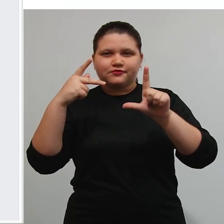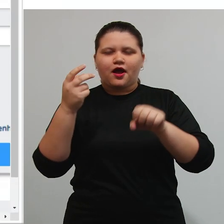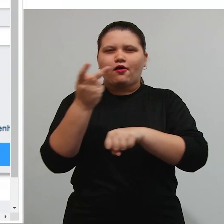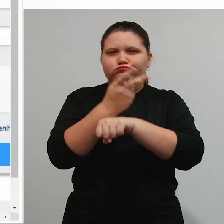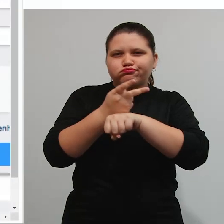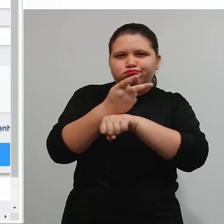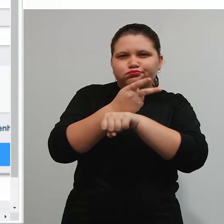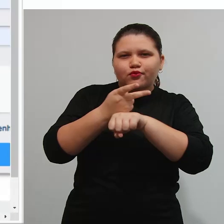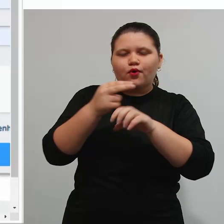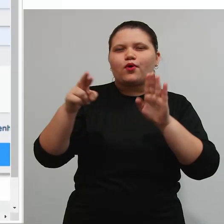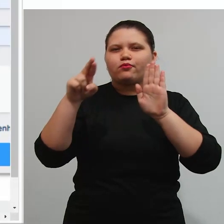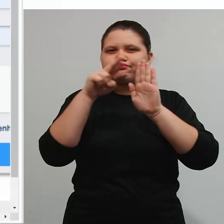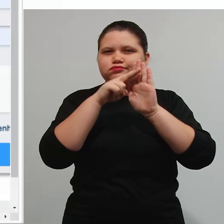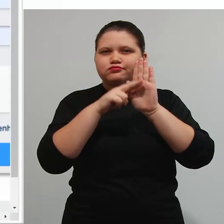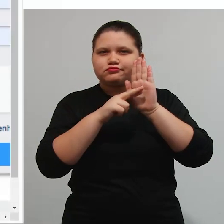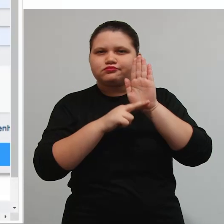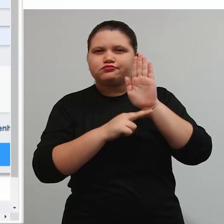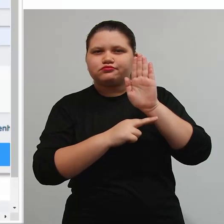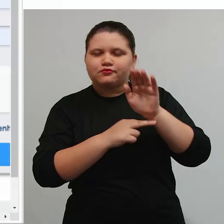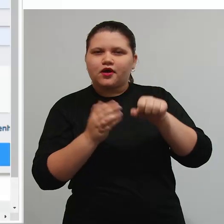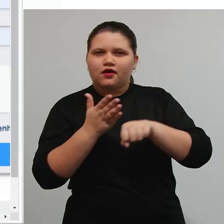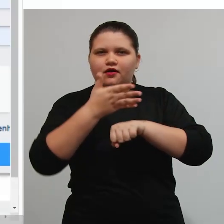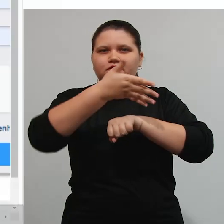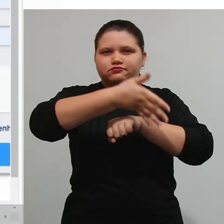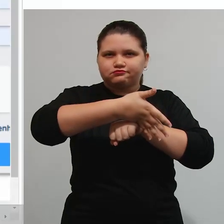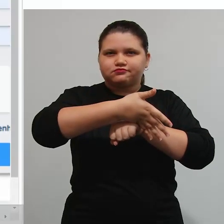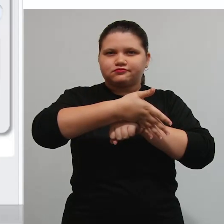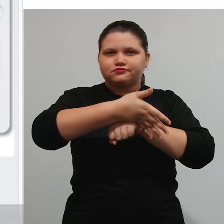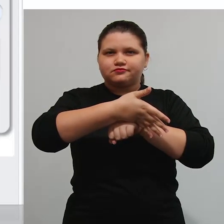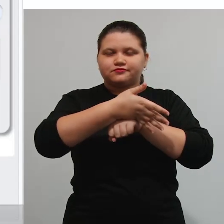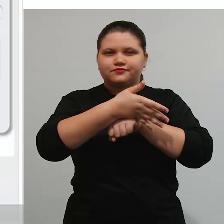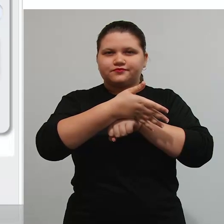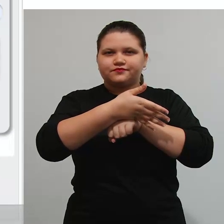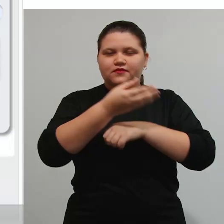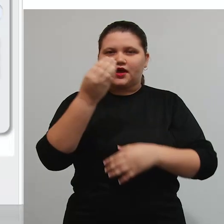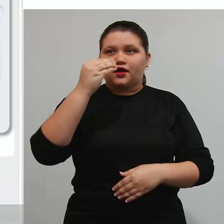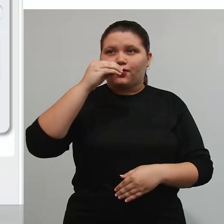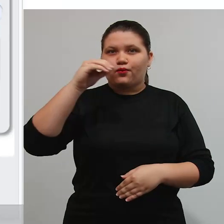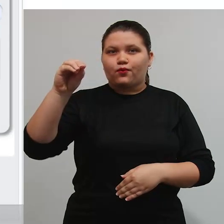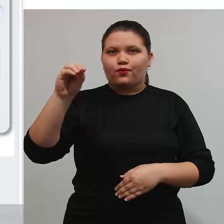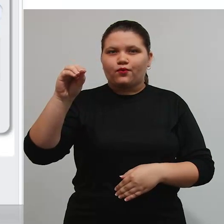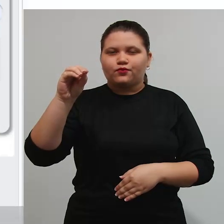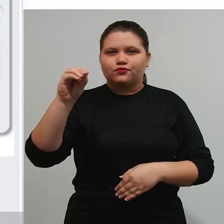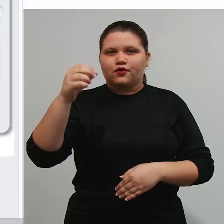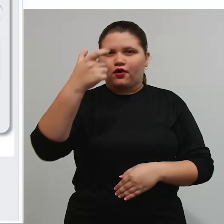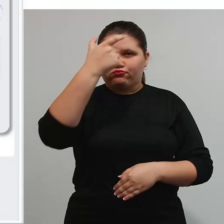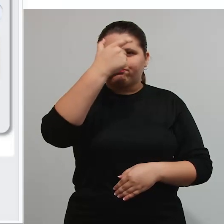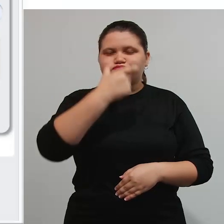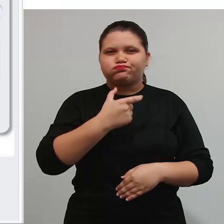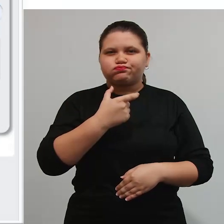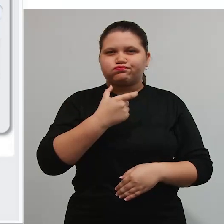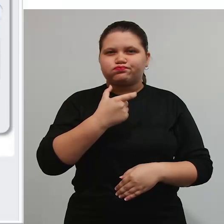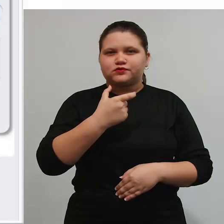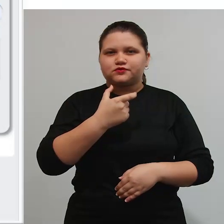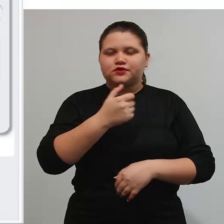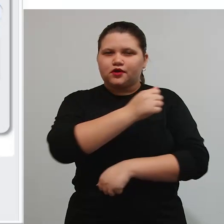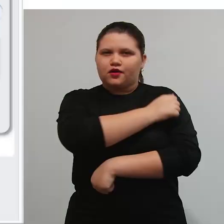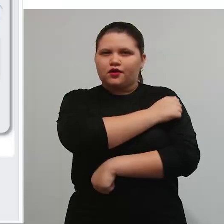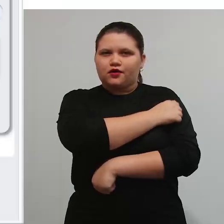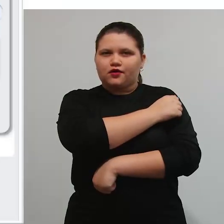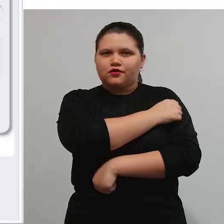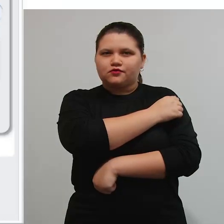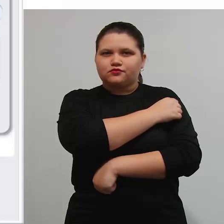normas técnicas, vamos acessar, fazer o nosso login aqui, colocar a